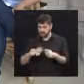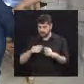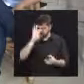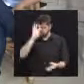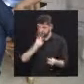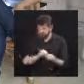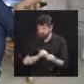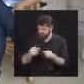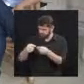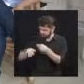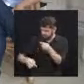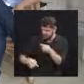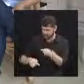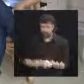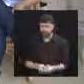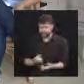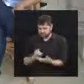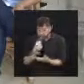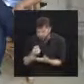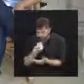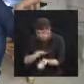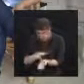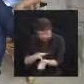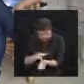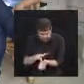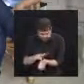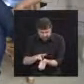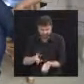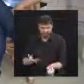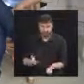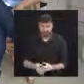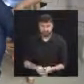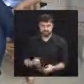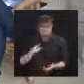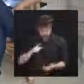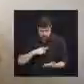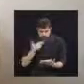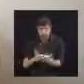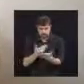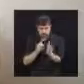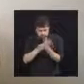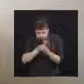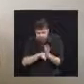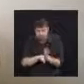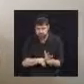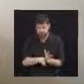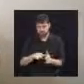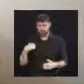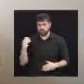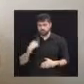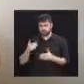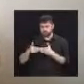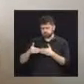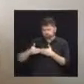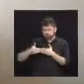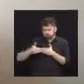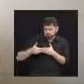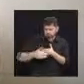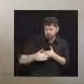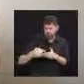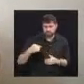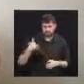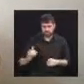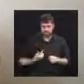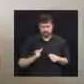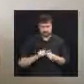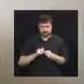placebo. Eles têm tanto é pesquisas, estudos, exatamente. Quando nós começamos, eu trouxe exatamente